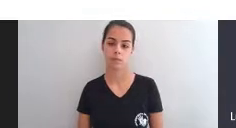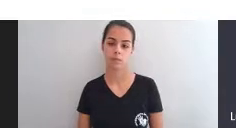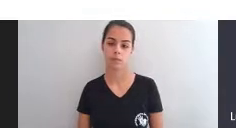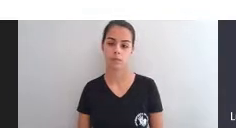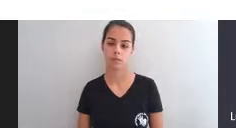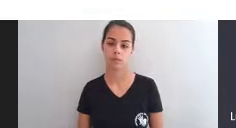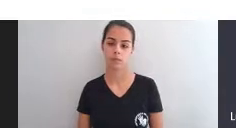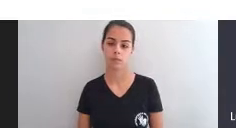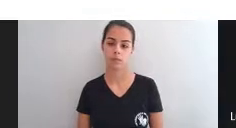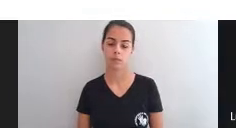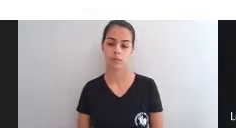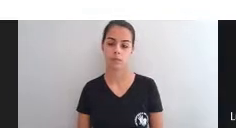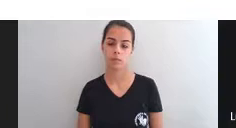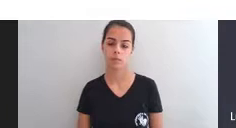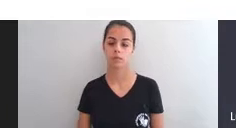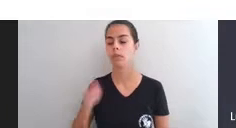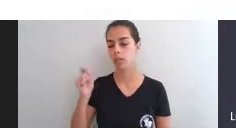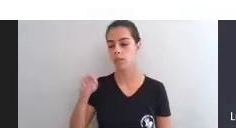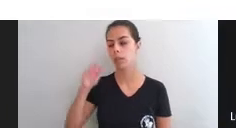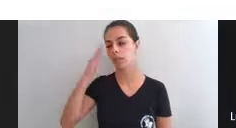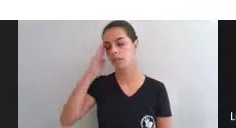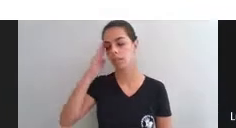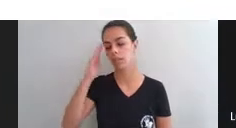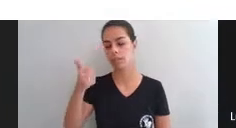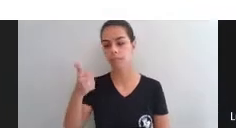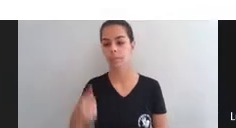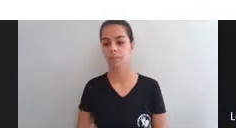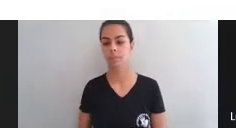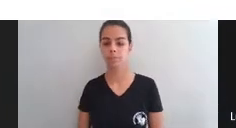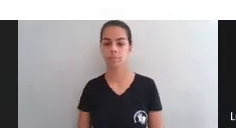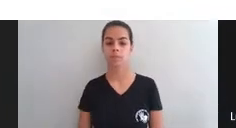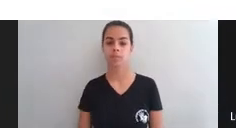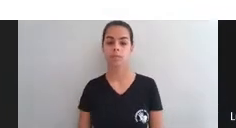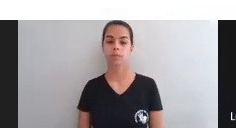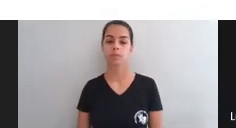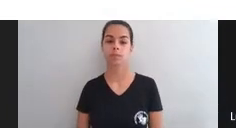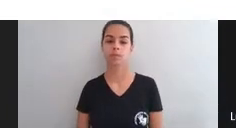Você ia falar? Não deu para entender. Valeu. Tá bom.